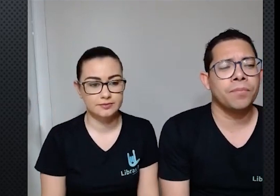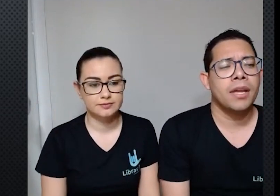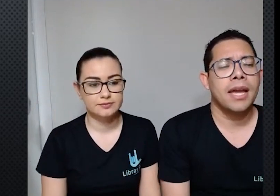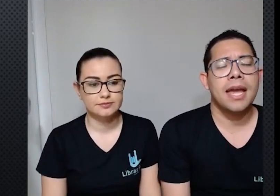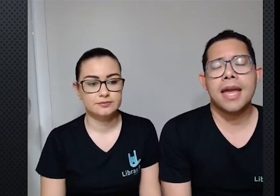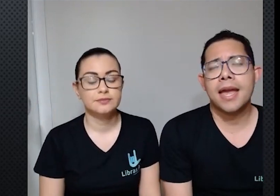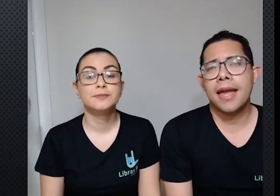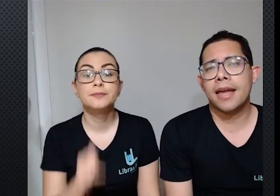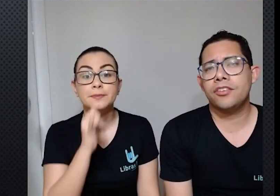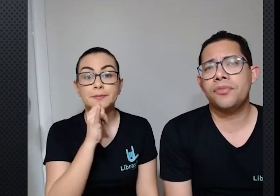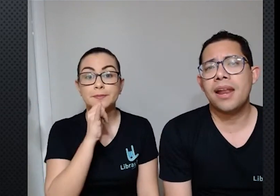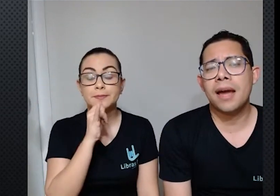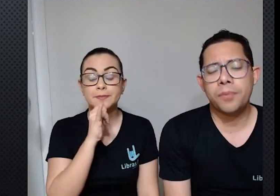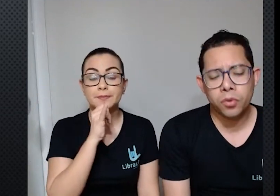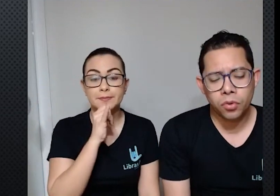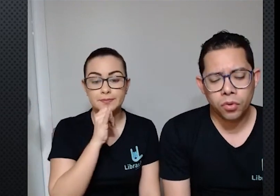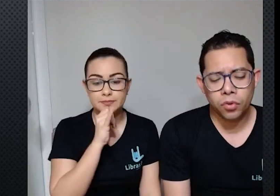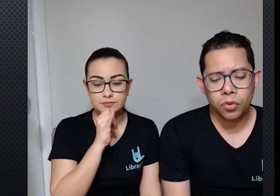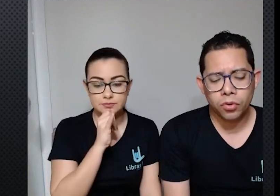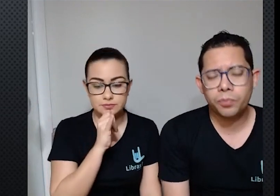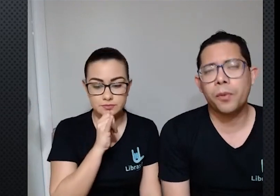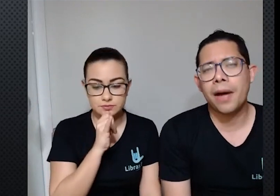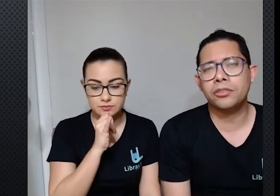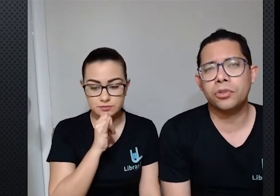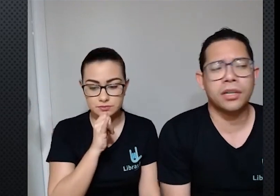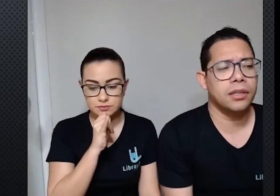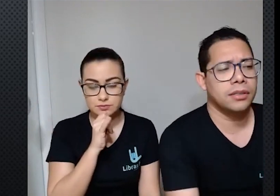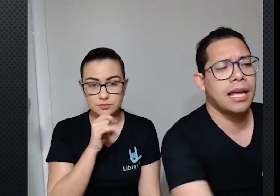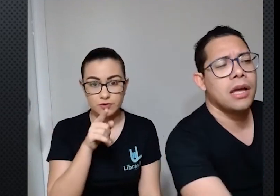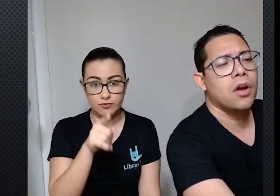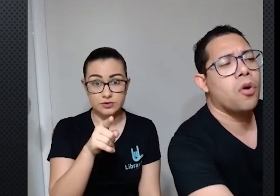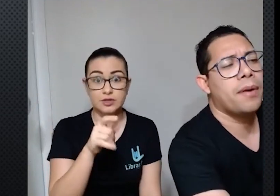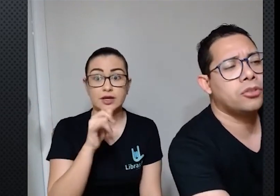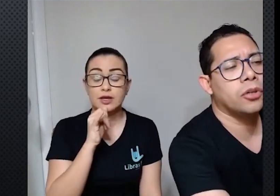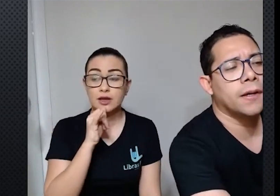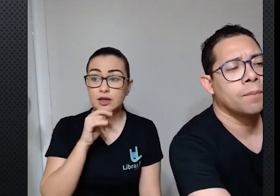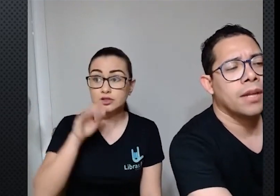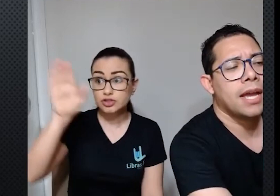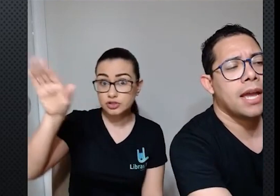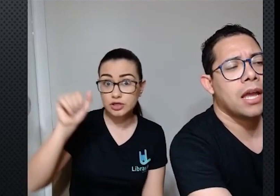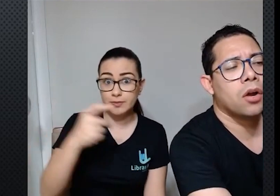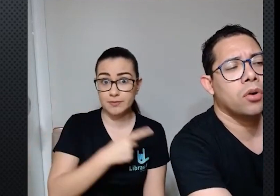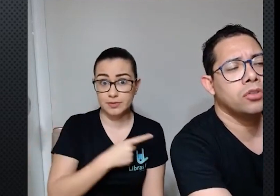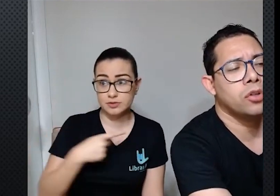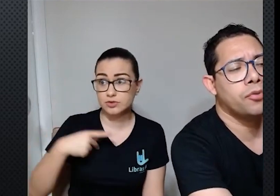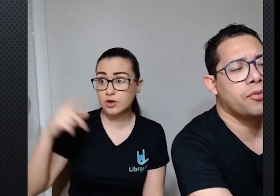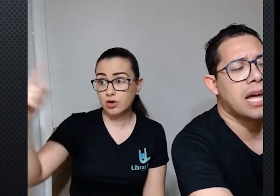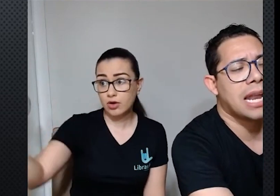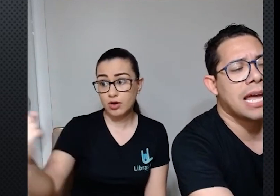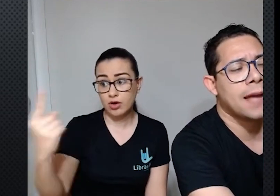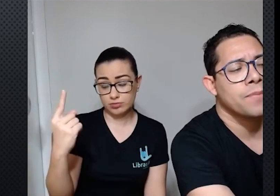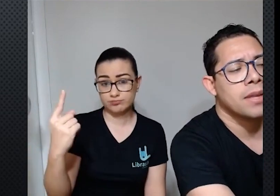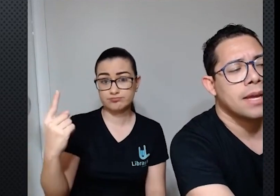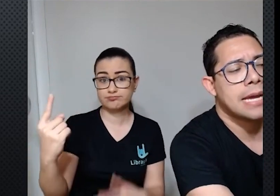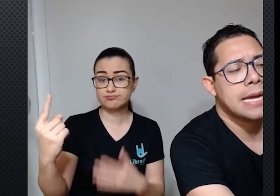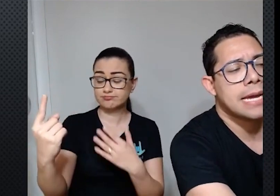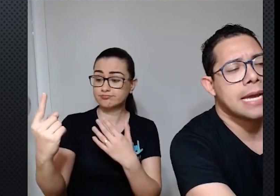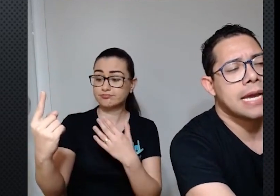possibilidade de falar pro pastor, tá? Ô pastor, quando o senhor for